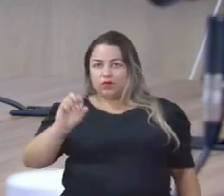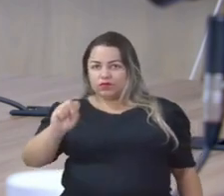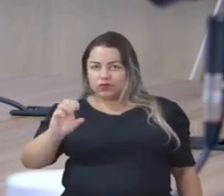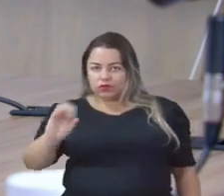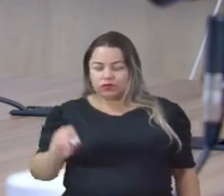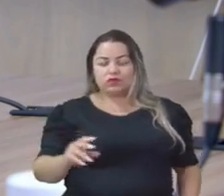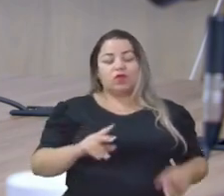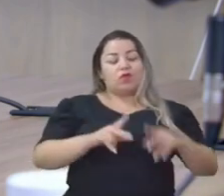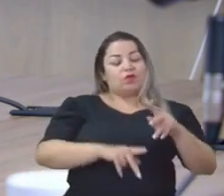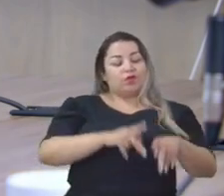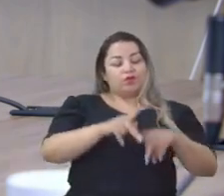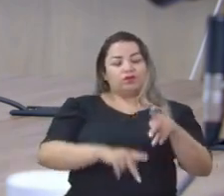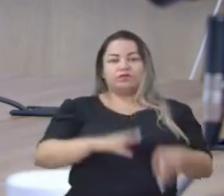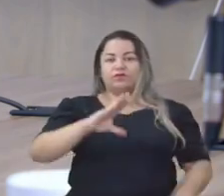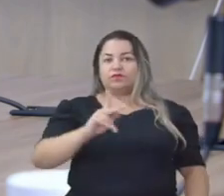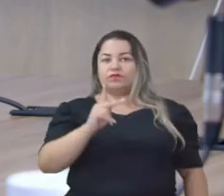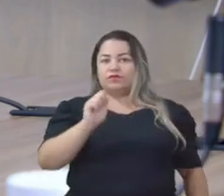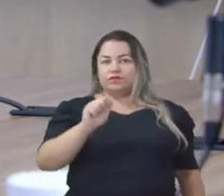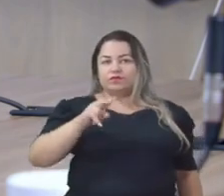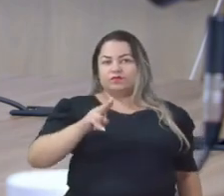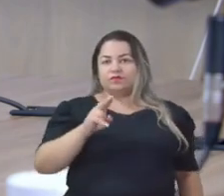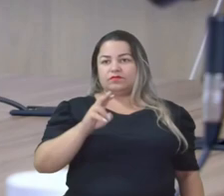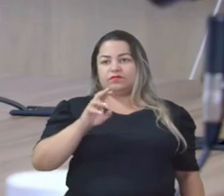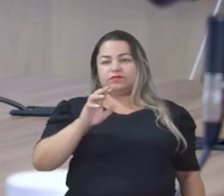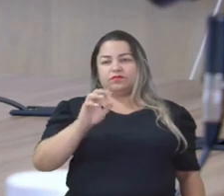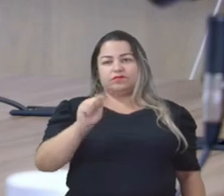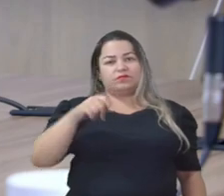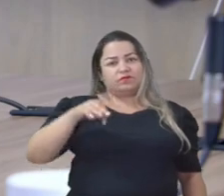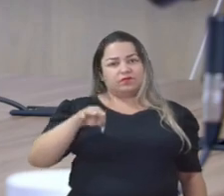um povo bastante fechado, assim, nesse sentido